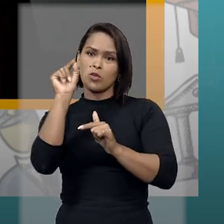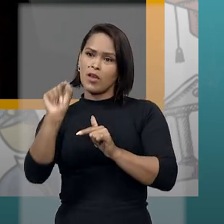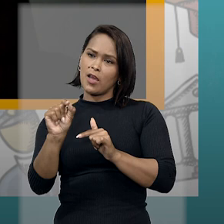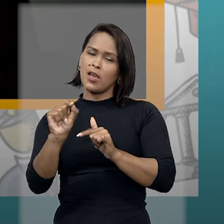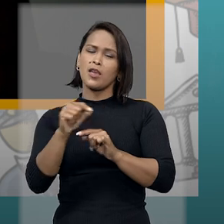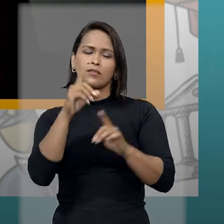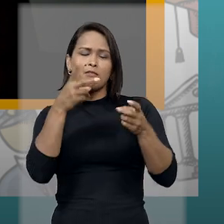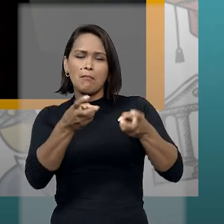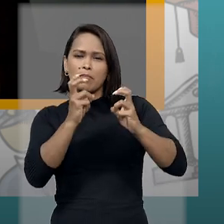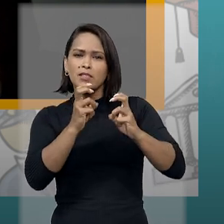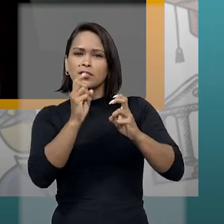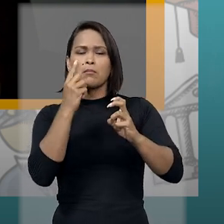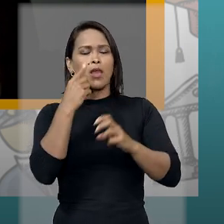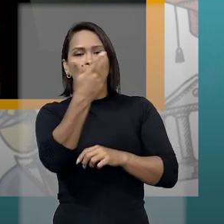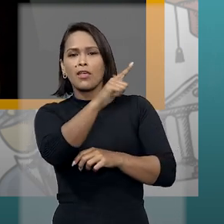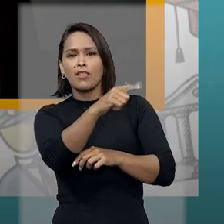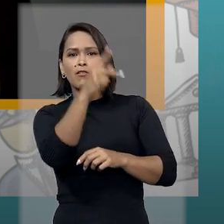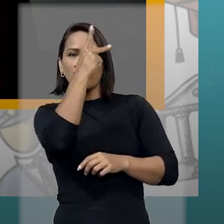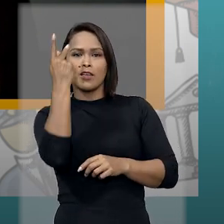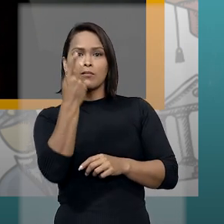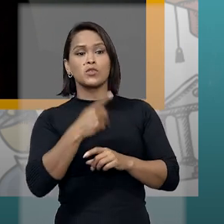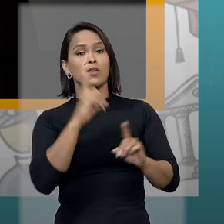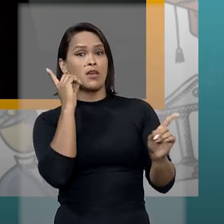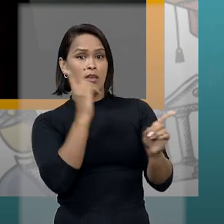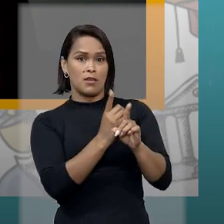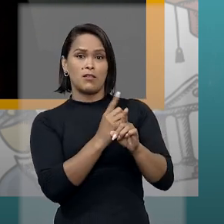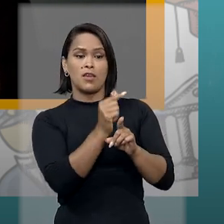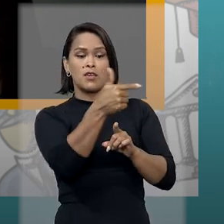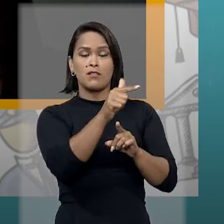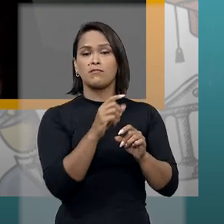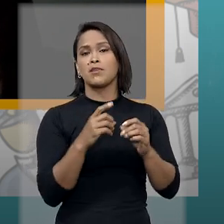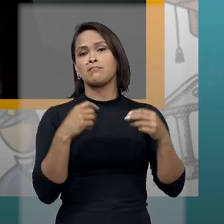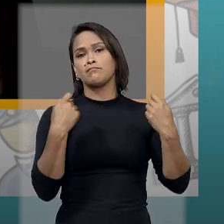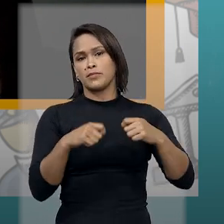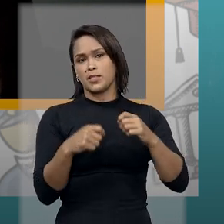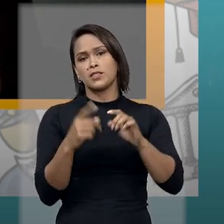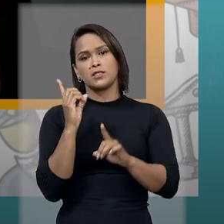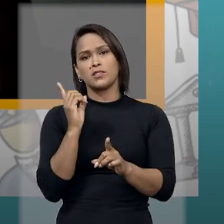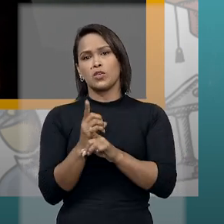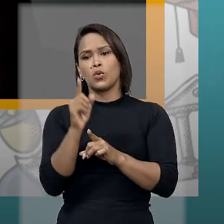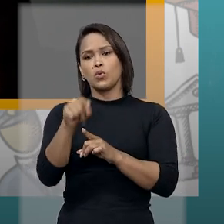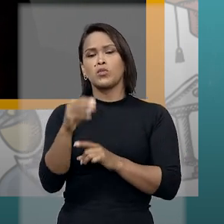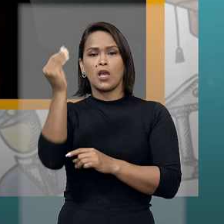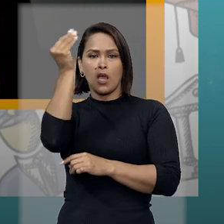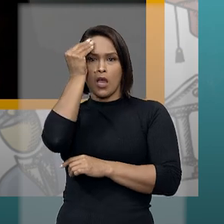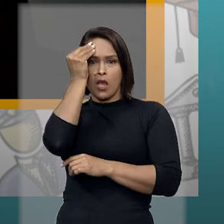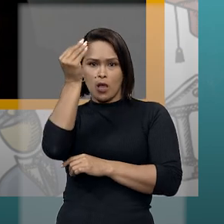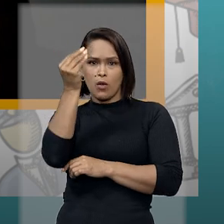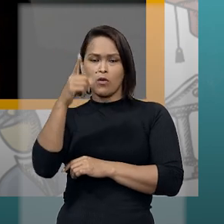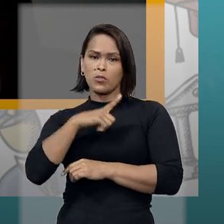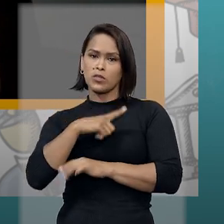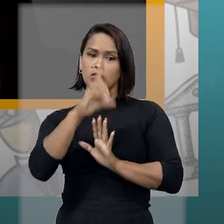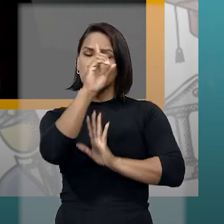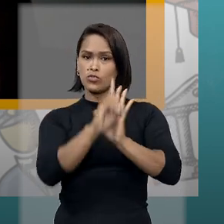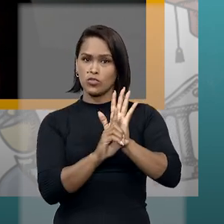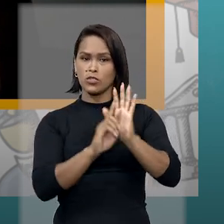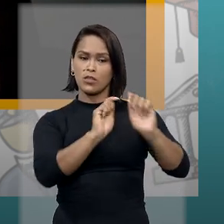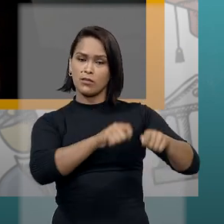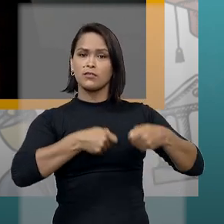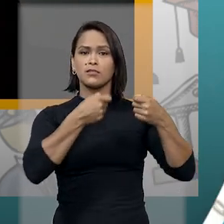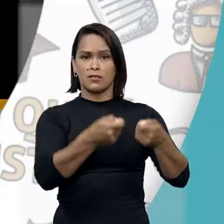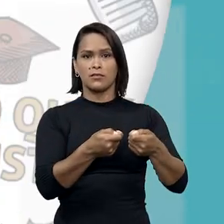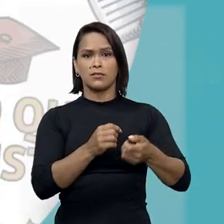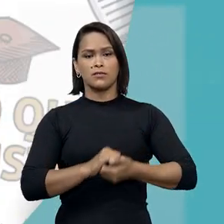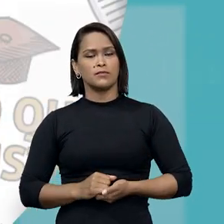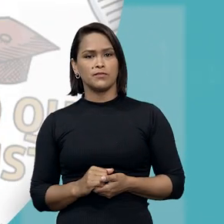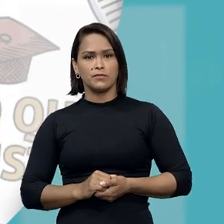Aí eles vão ver que não foi essa pessoa. E essa pessoa aí que levou a culpa tem o direito de se